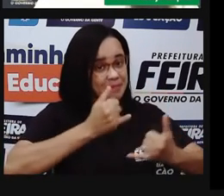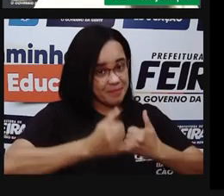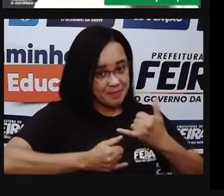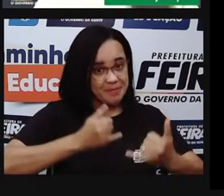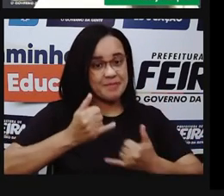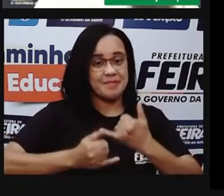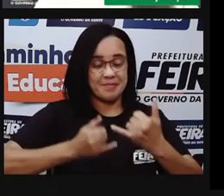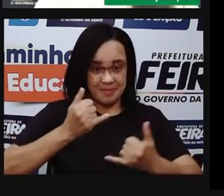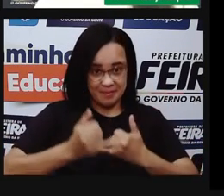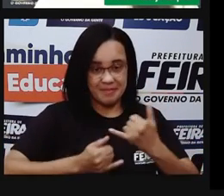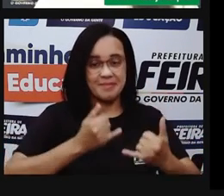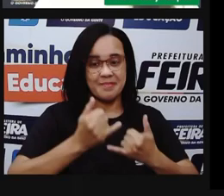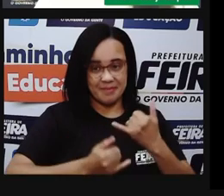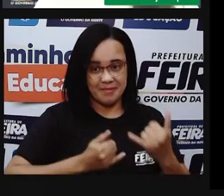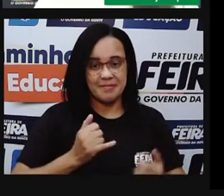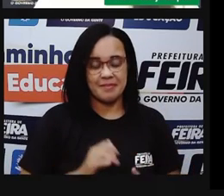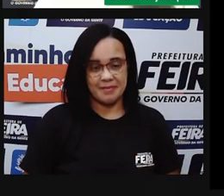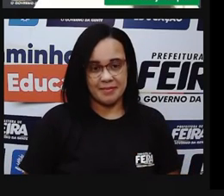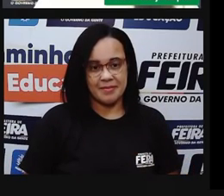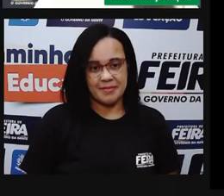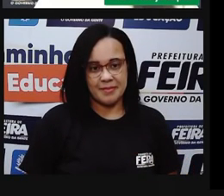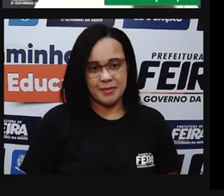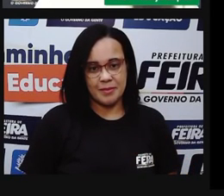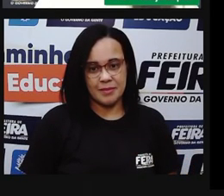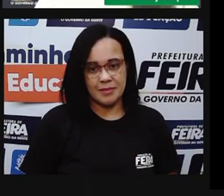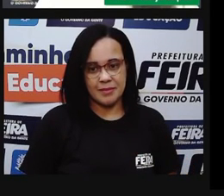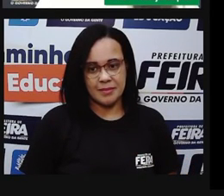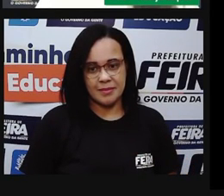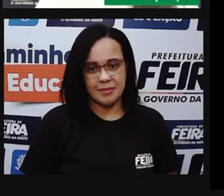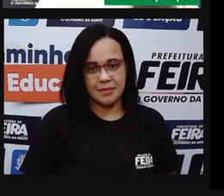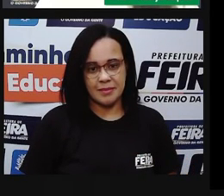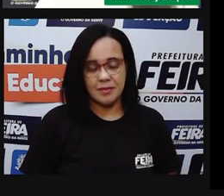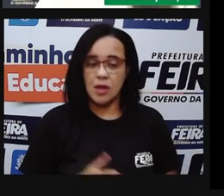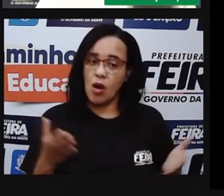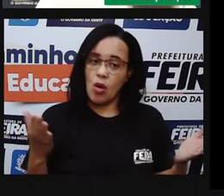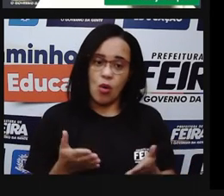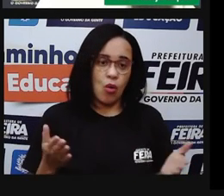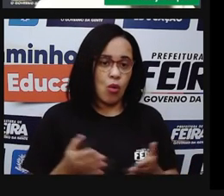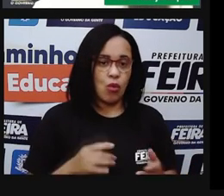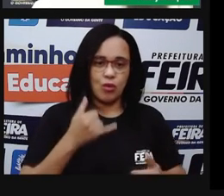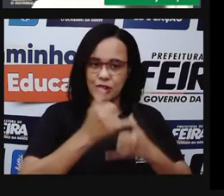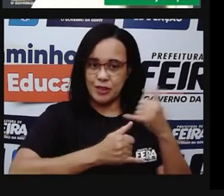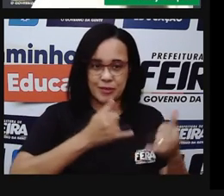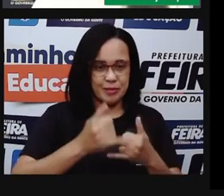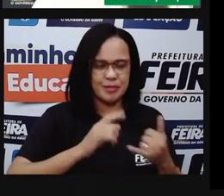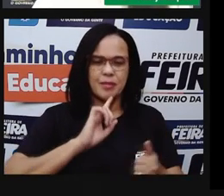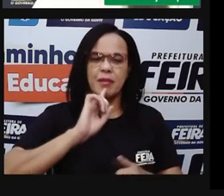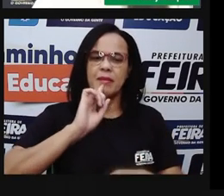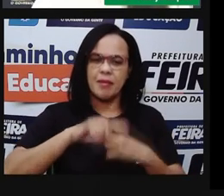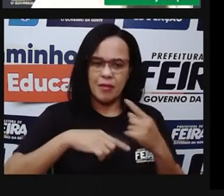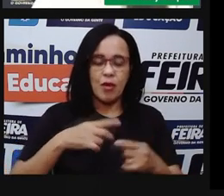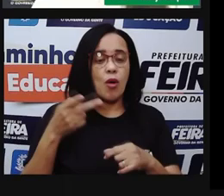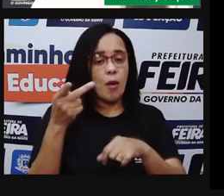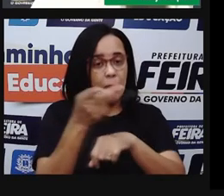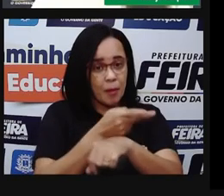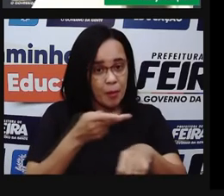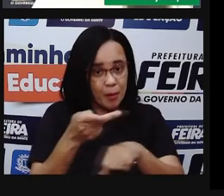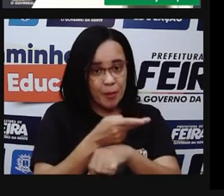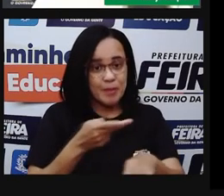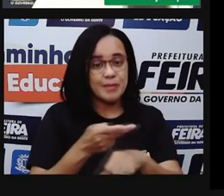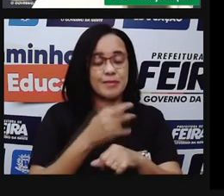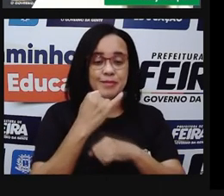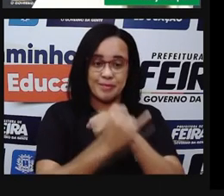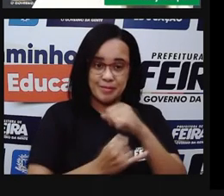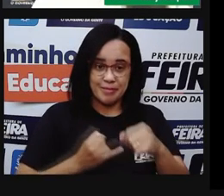vocês jogarem. Não vou jogar com vocês hoje, tá bom? Mas procurem, tá aqui anotado.